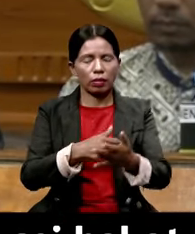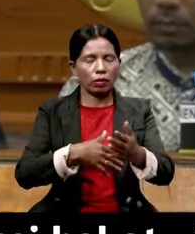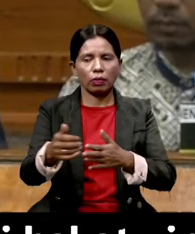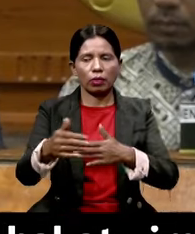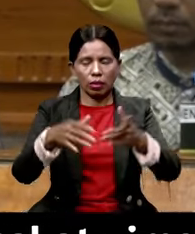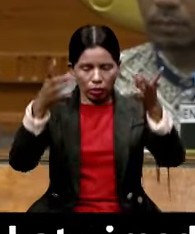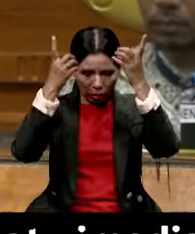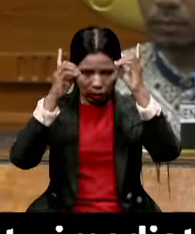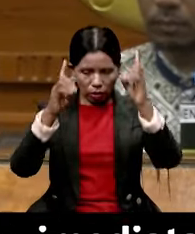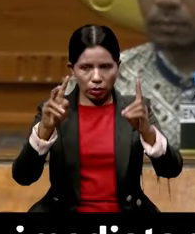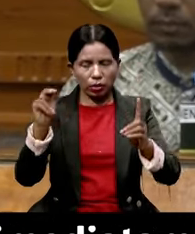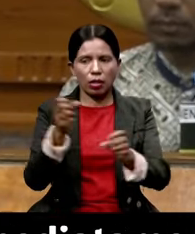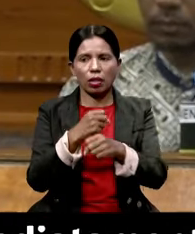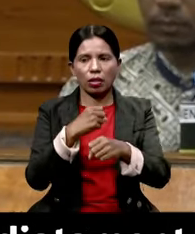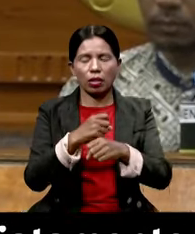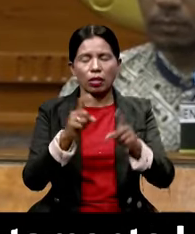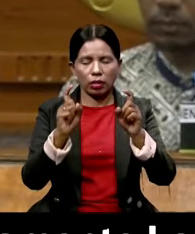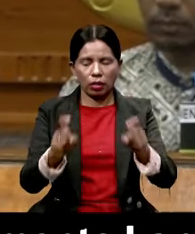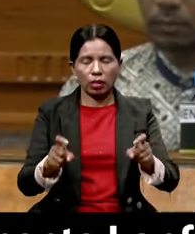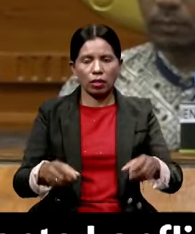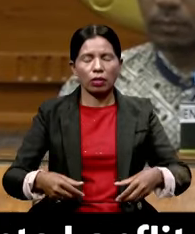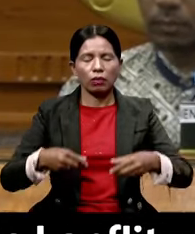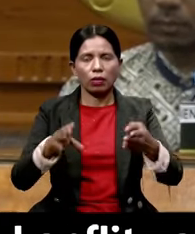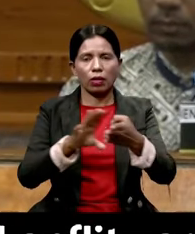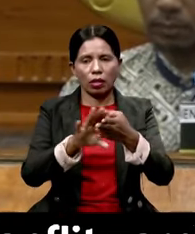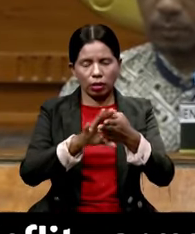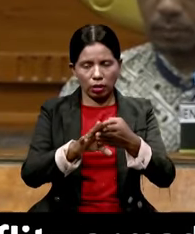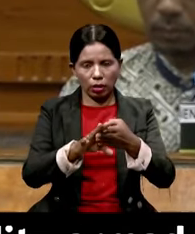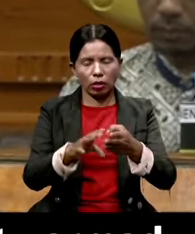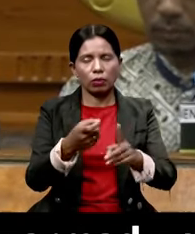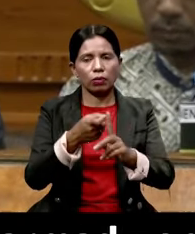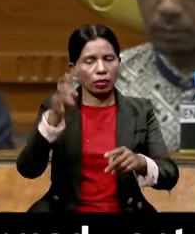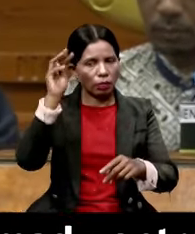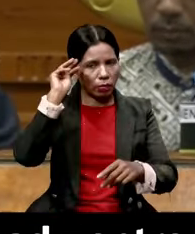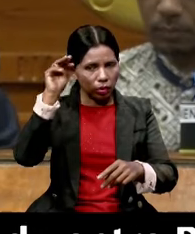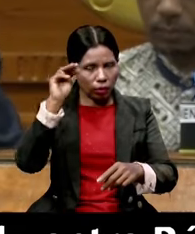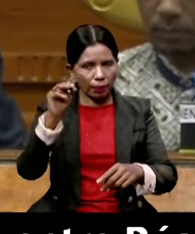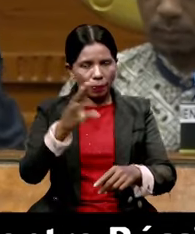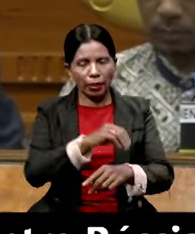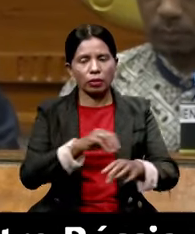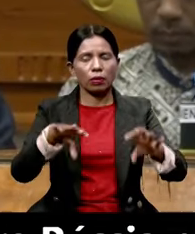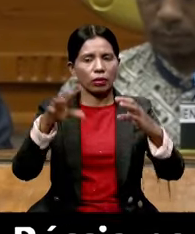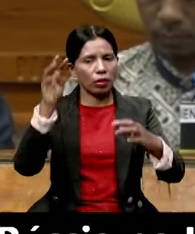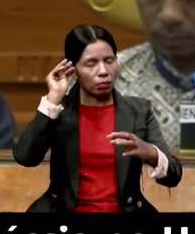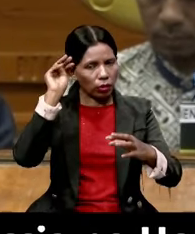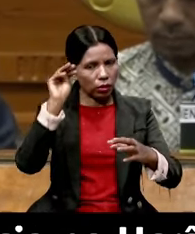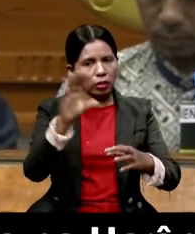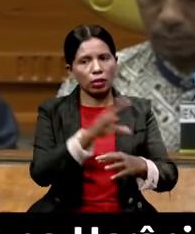decisão ira, beca, nia halo, tem que ir despacho. Pelo menos o ministro, ou então Conselho Ministro ou então